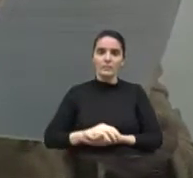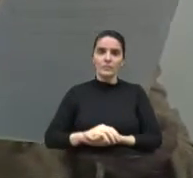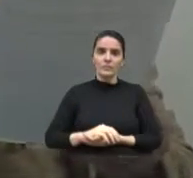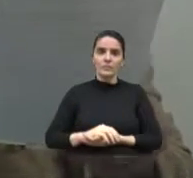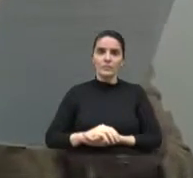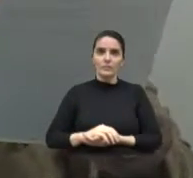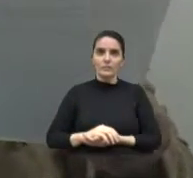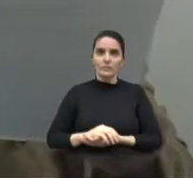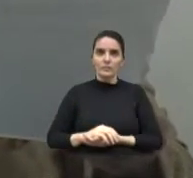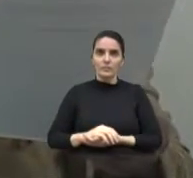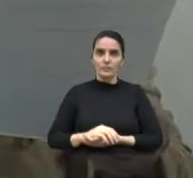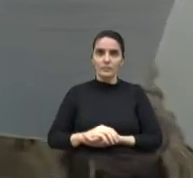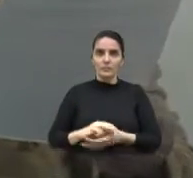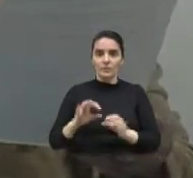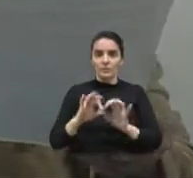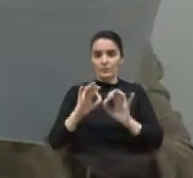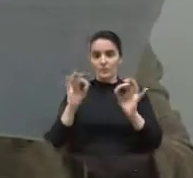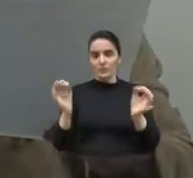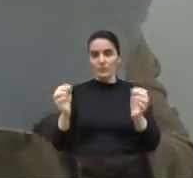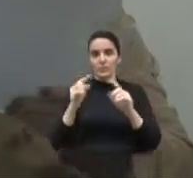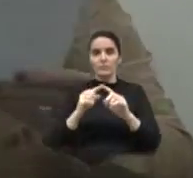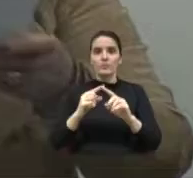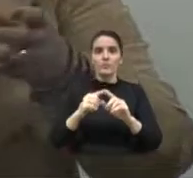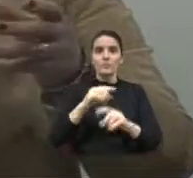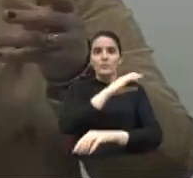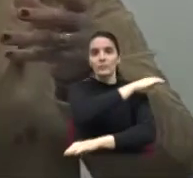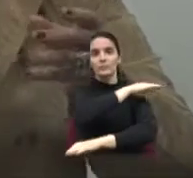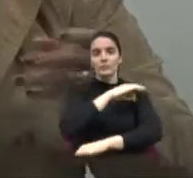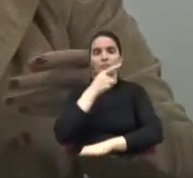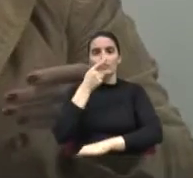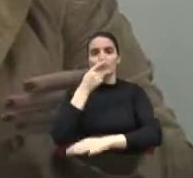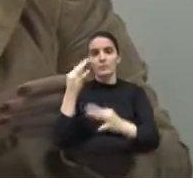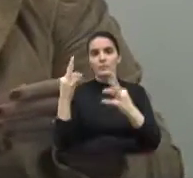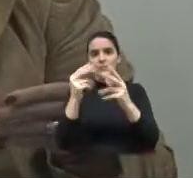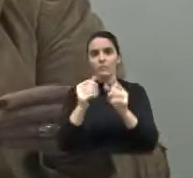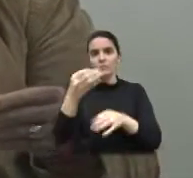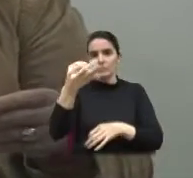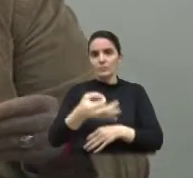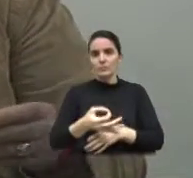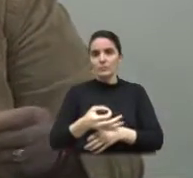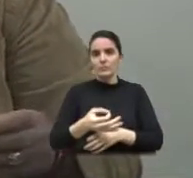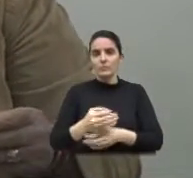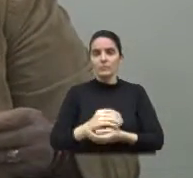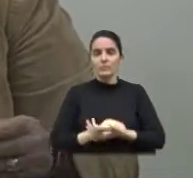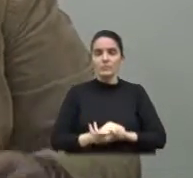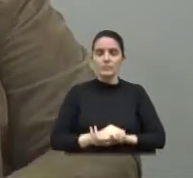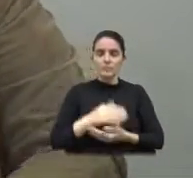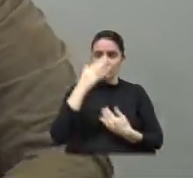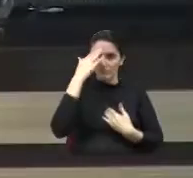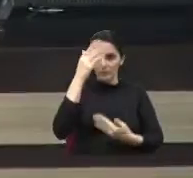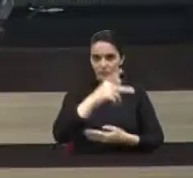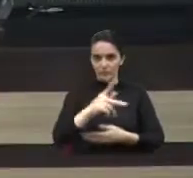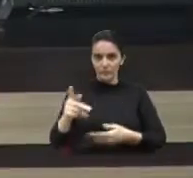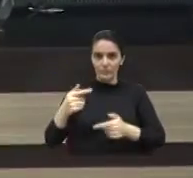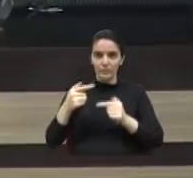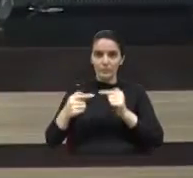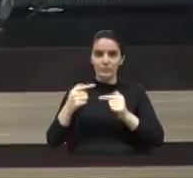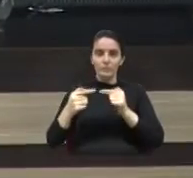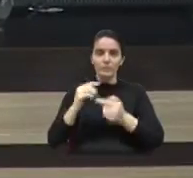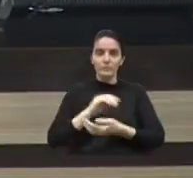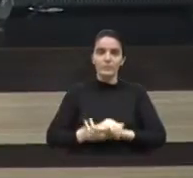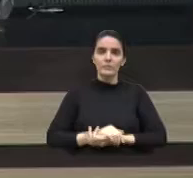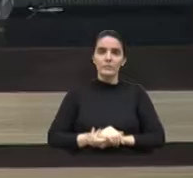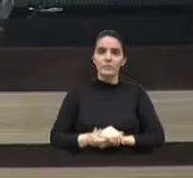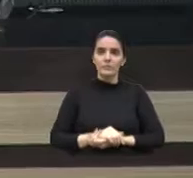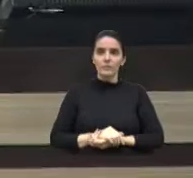agora ficou mais fácil, porque o prefeito disse que tem que estar tudo certinho, então vamos abrir essa CPI. Muito obrigada, senhor presidente. Continue a discussão. Manifesto interesse em